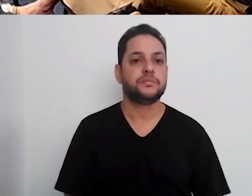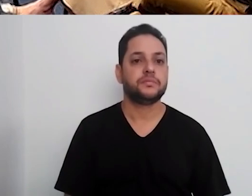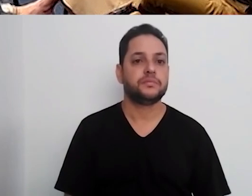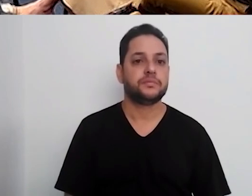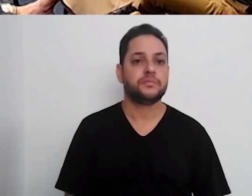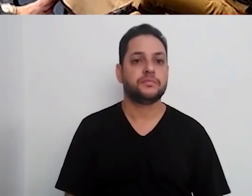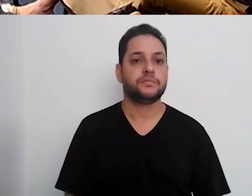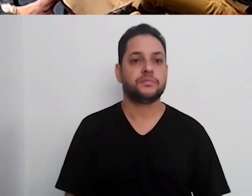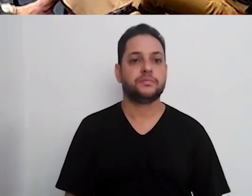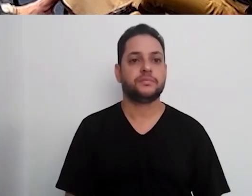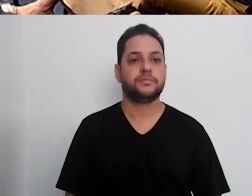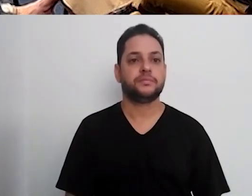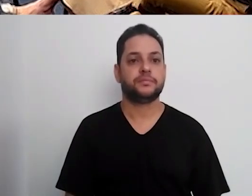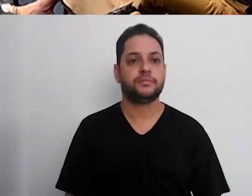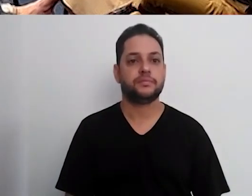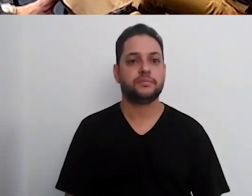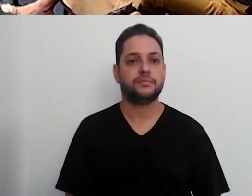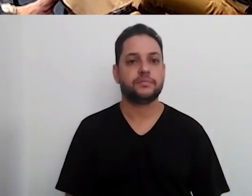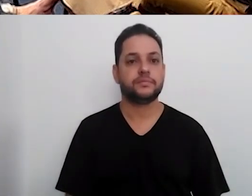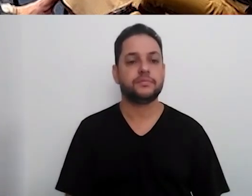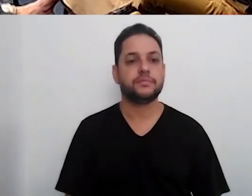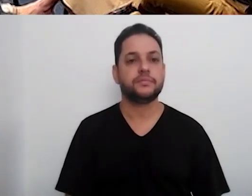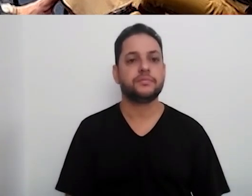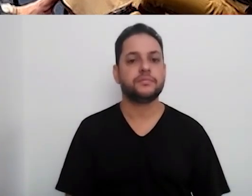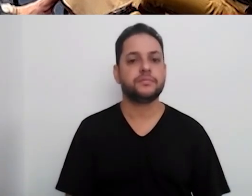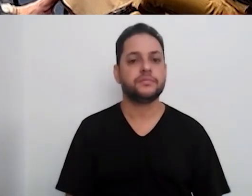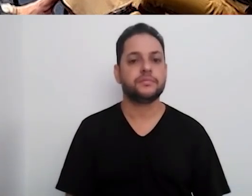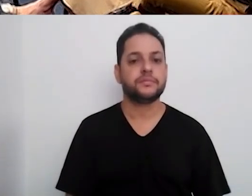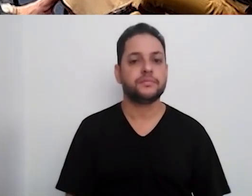dúvida técnica e uma dúvida